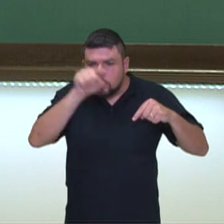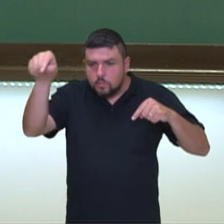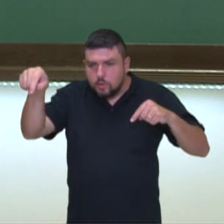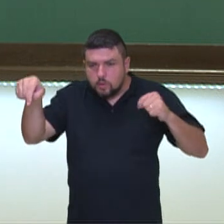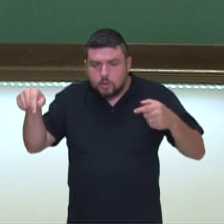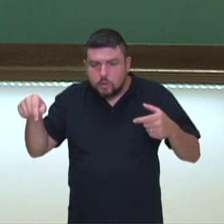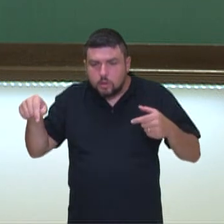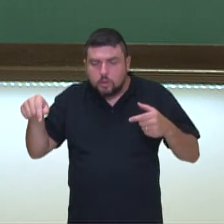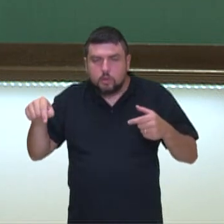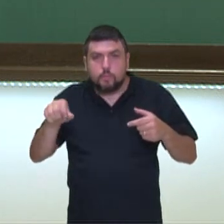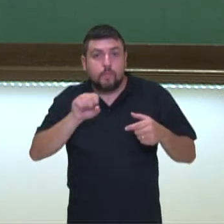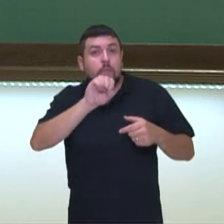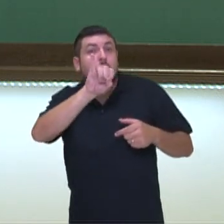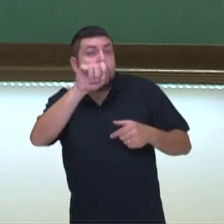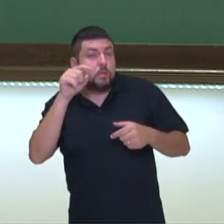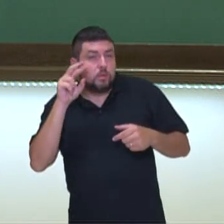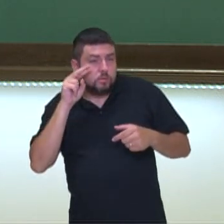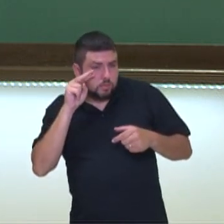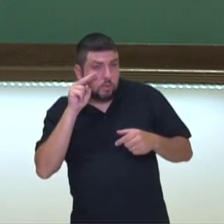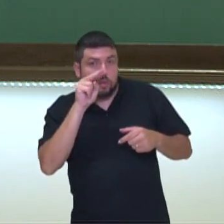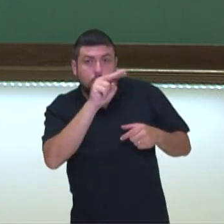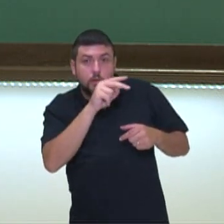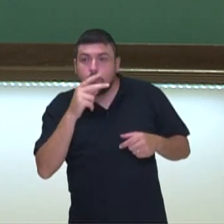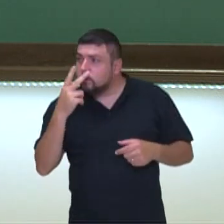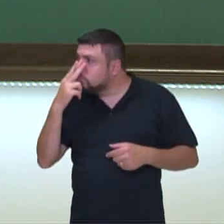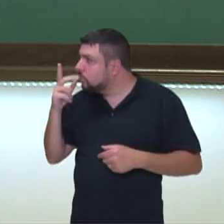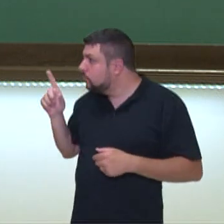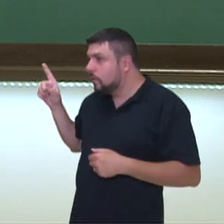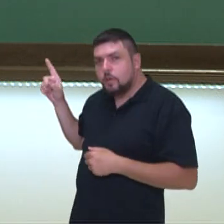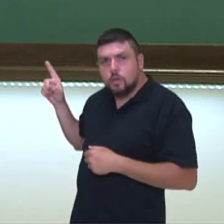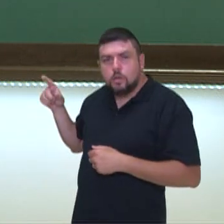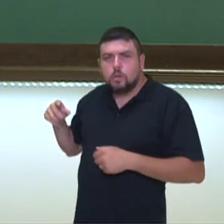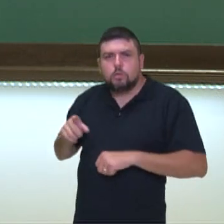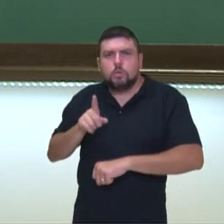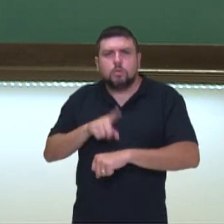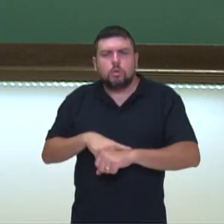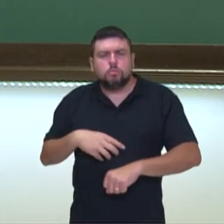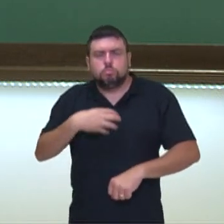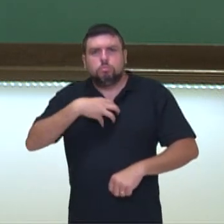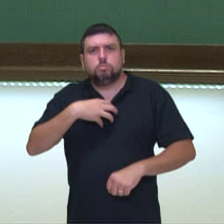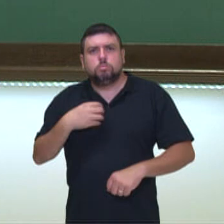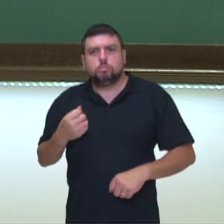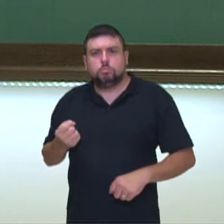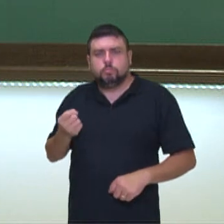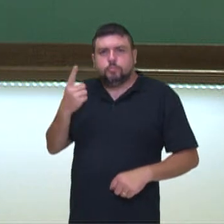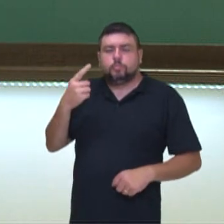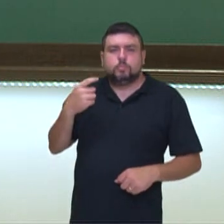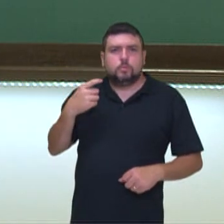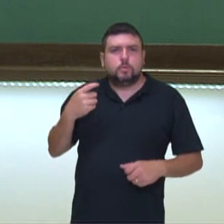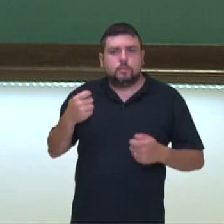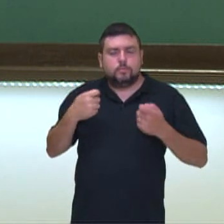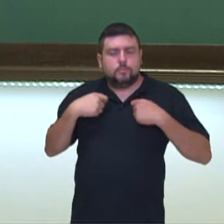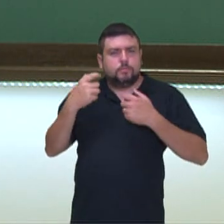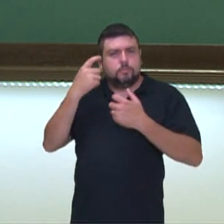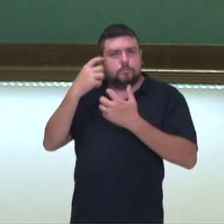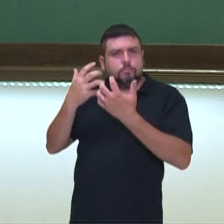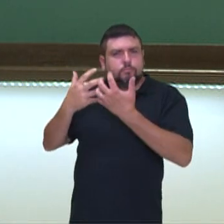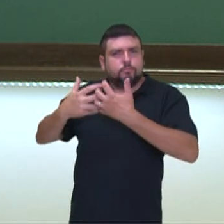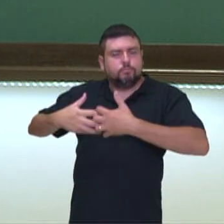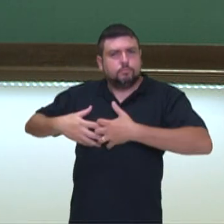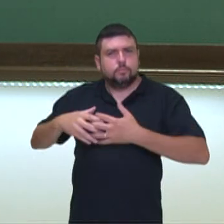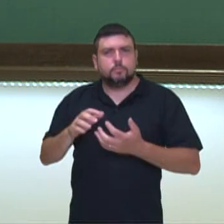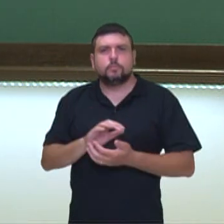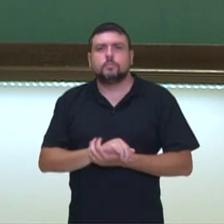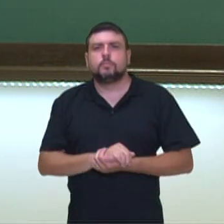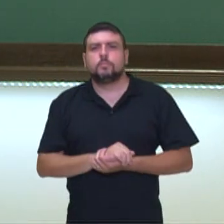se depara com uma coisa diferente como essa, a gente quebra a nossa rotina e começa a refletir, certo? Vamos